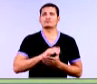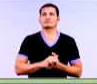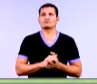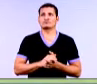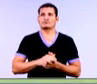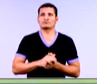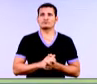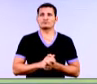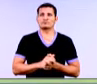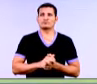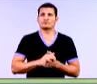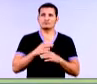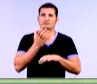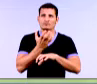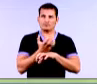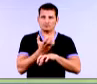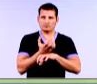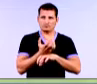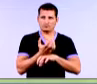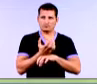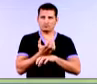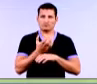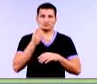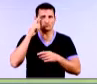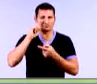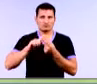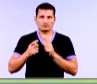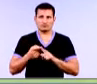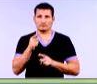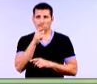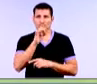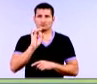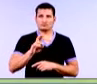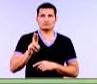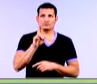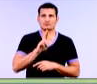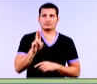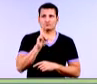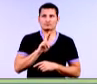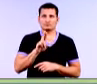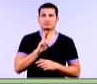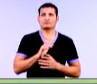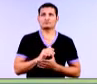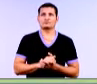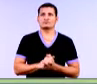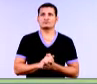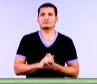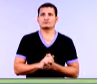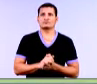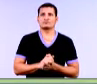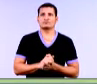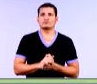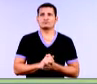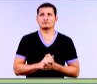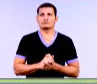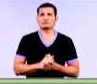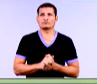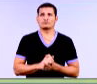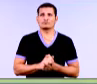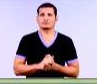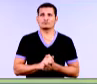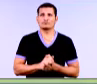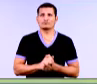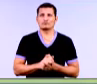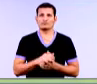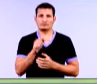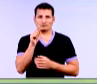na disciplina de lógica, a gente vai apenas utilizá-lo no terminal, ou seja, nessa